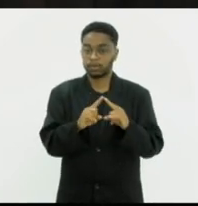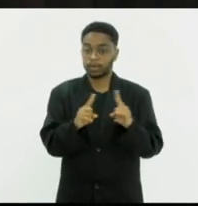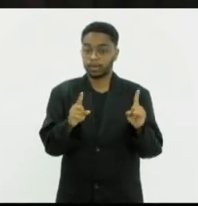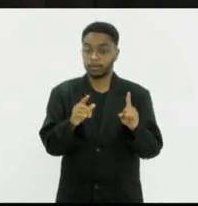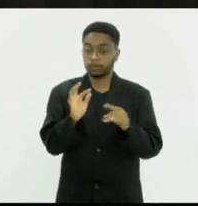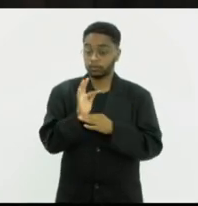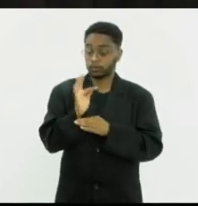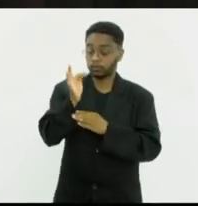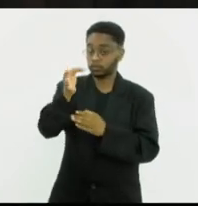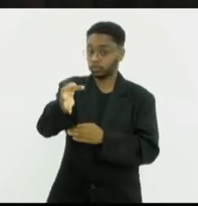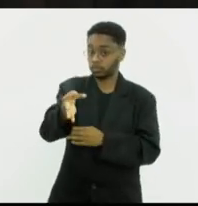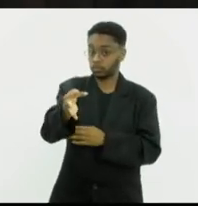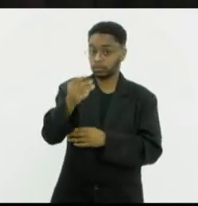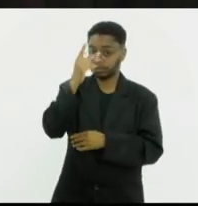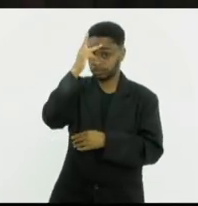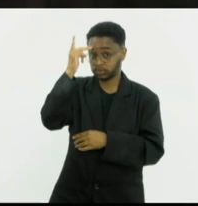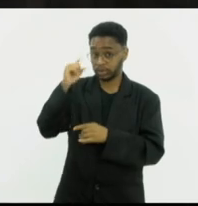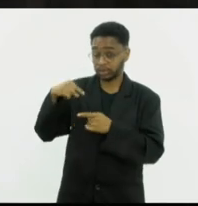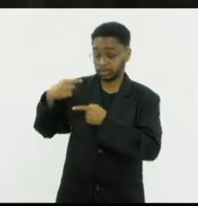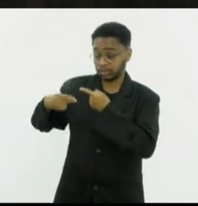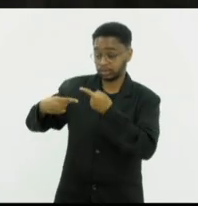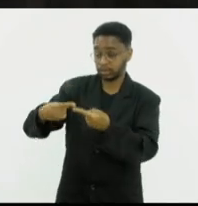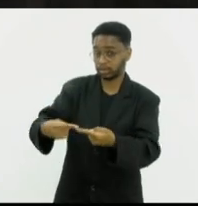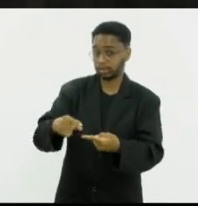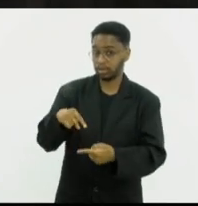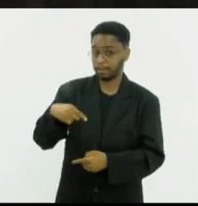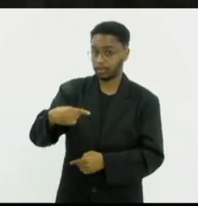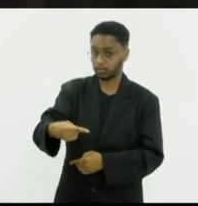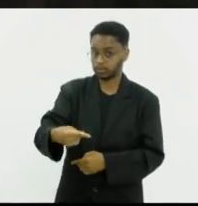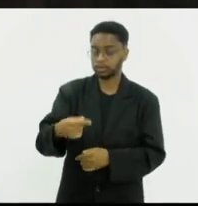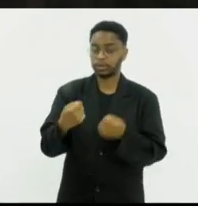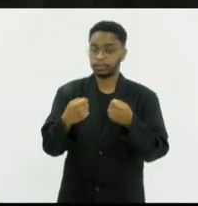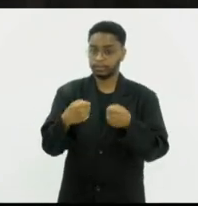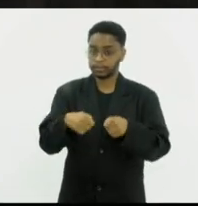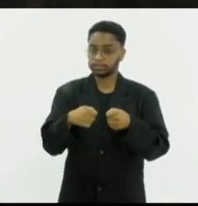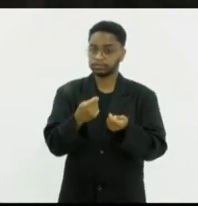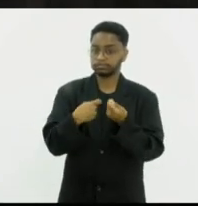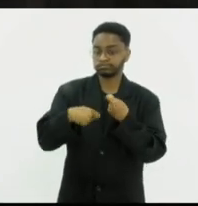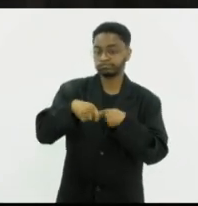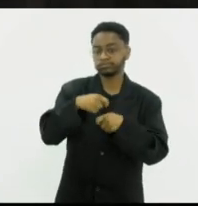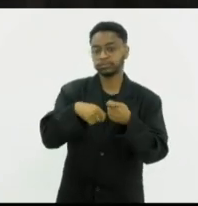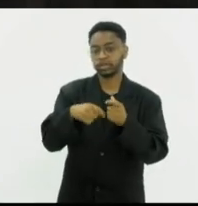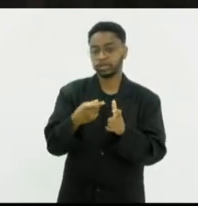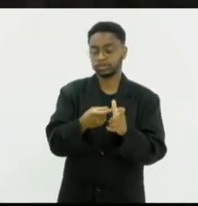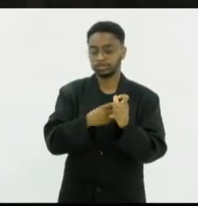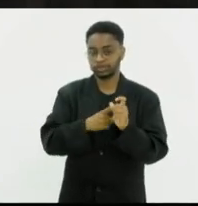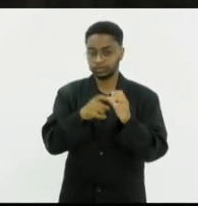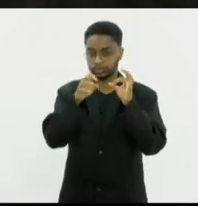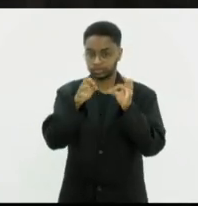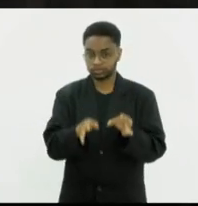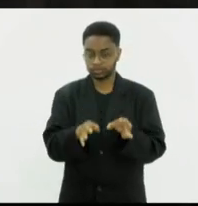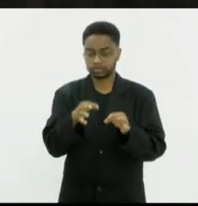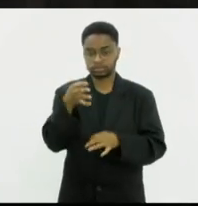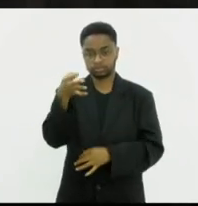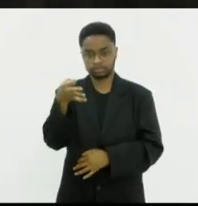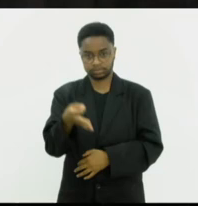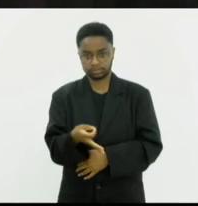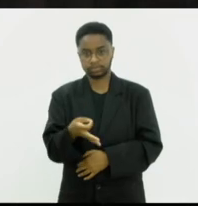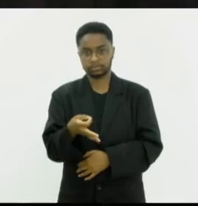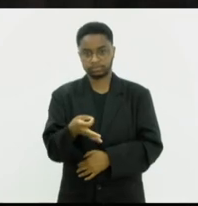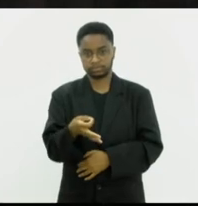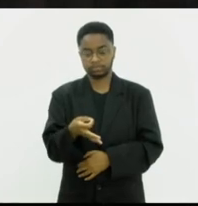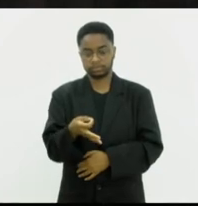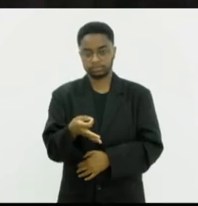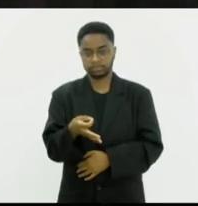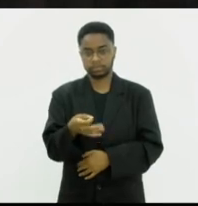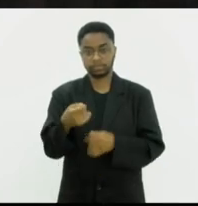virão depois da gente. Renegociar a dívida justa e corretamente